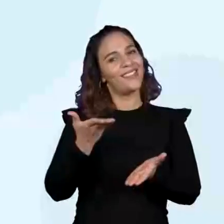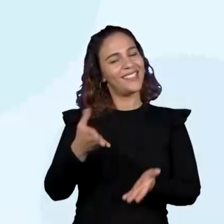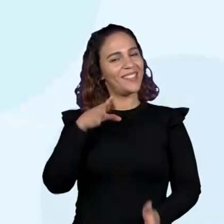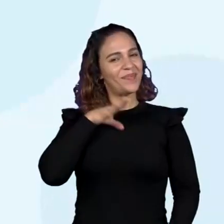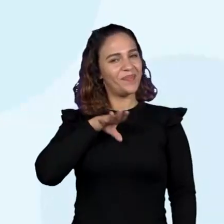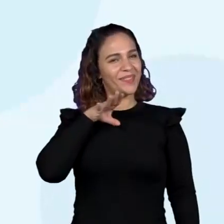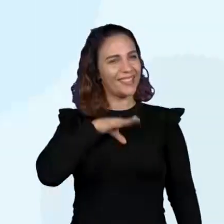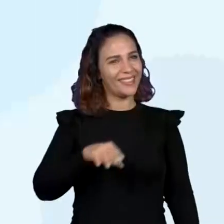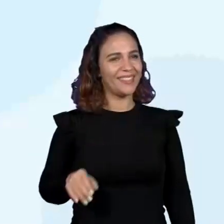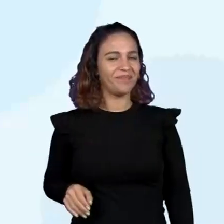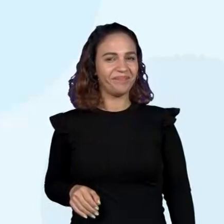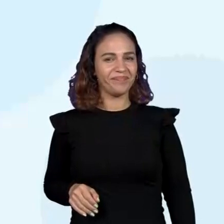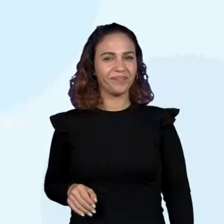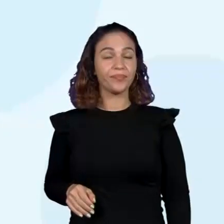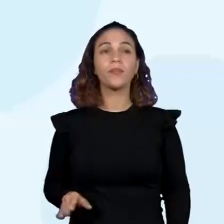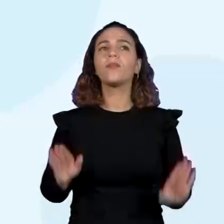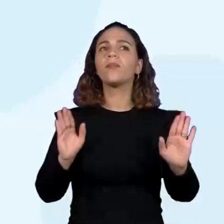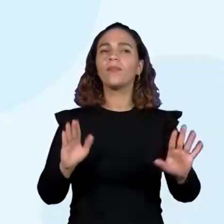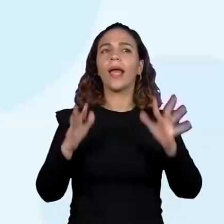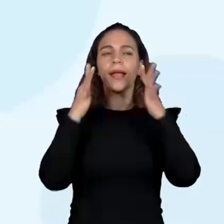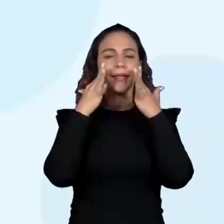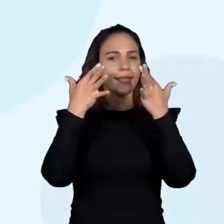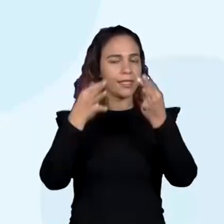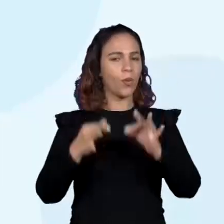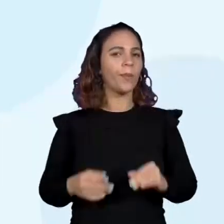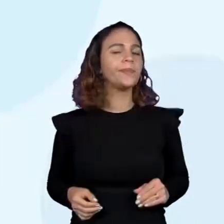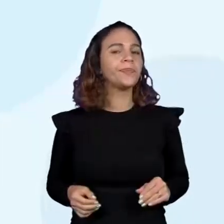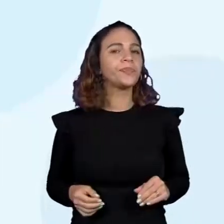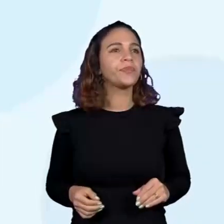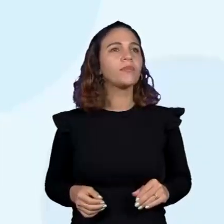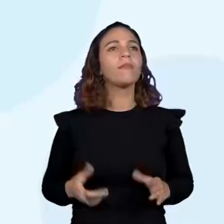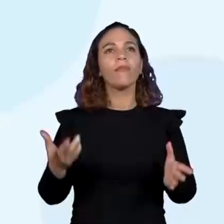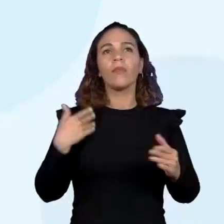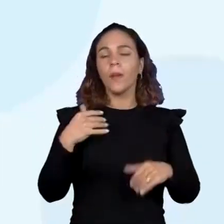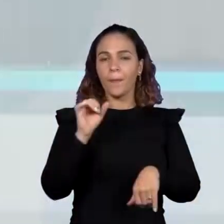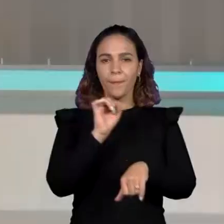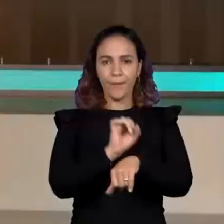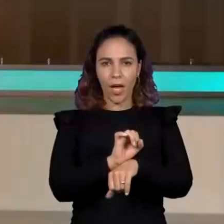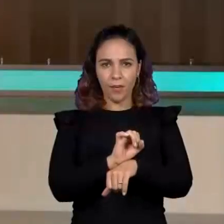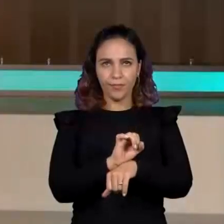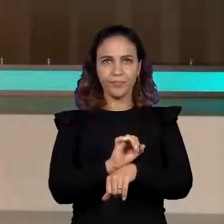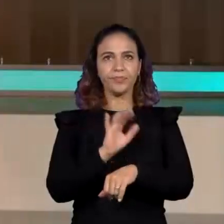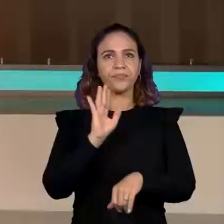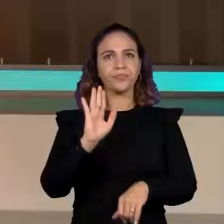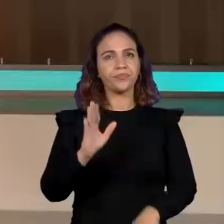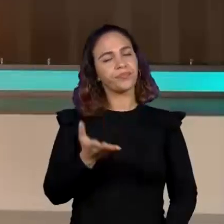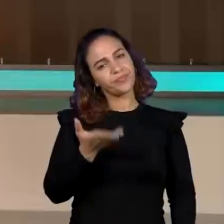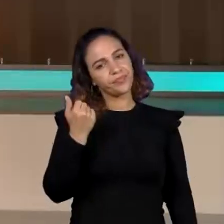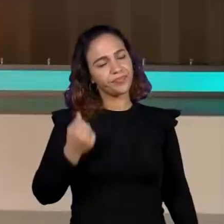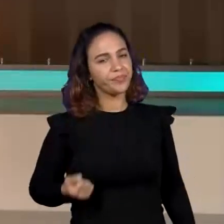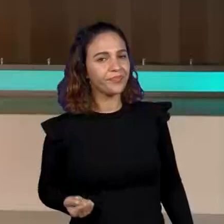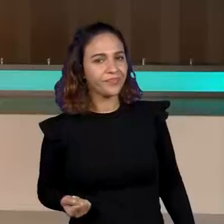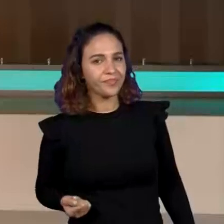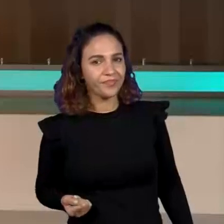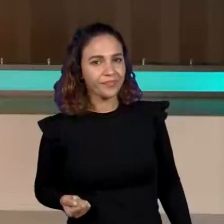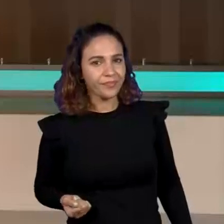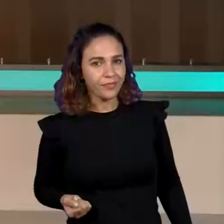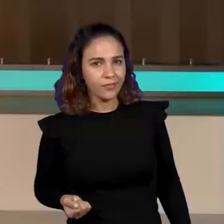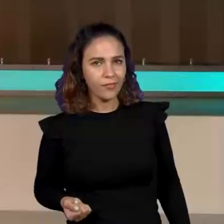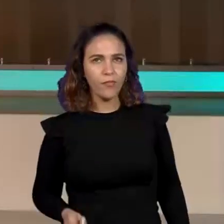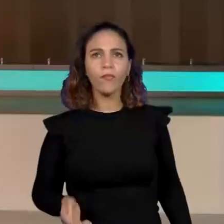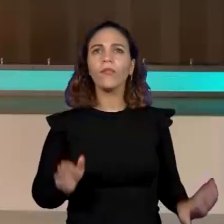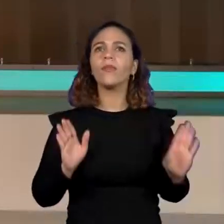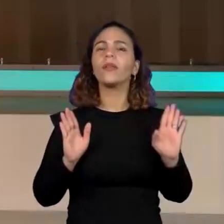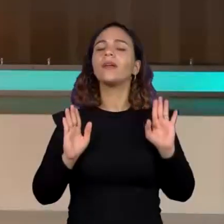portuguesa. Atenção às palavras. Aqui eu vou dar uma pausa, sem ir direto para a tela.